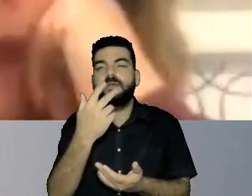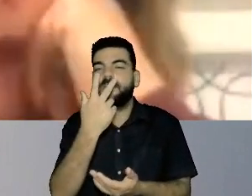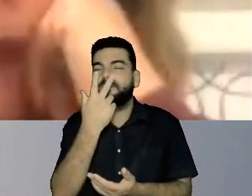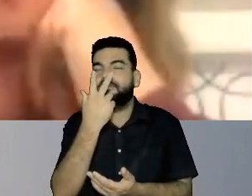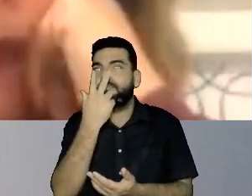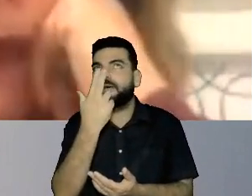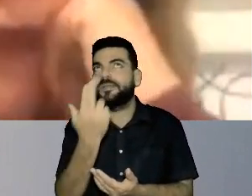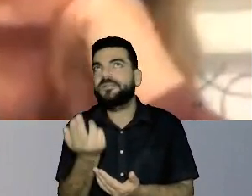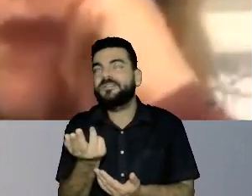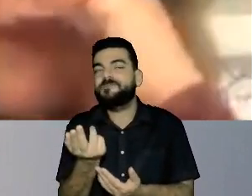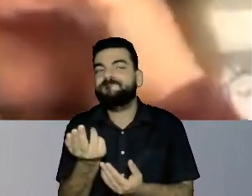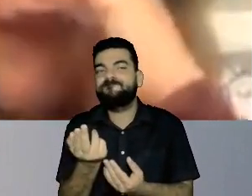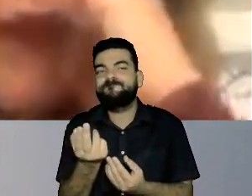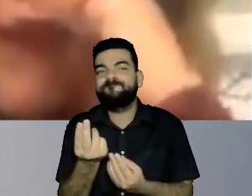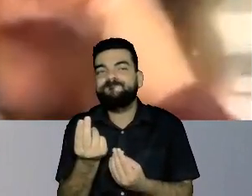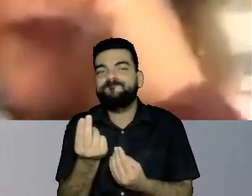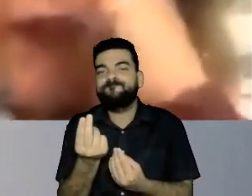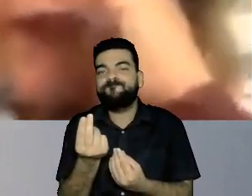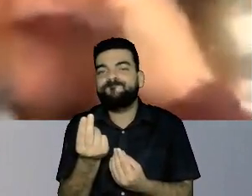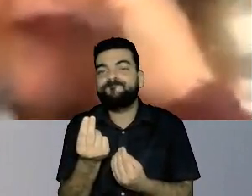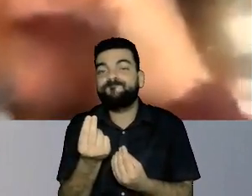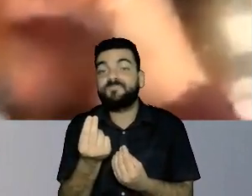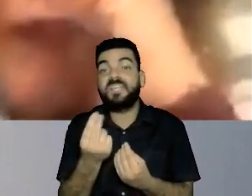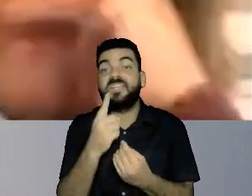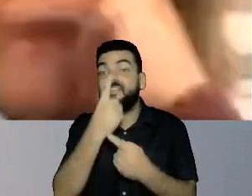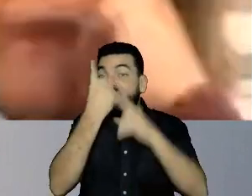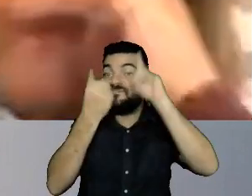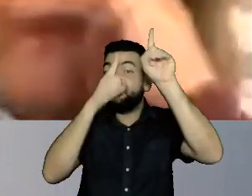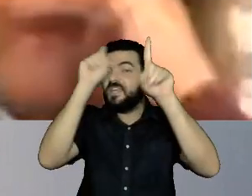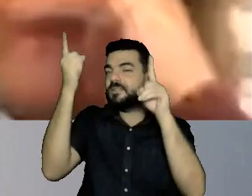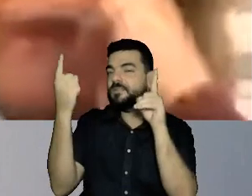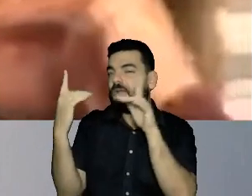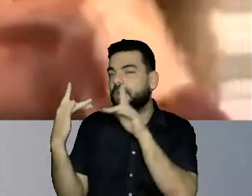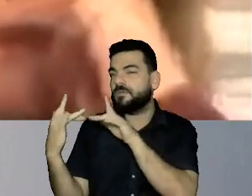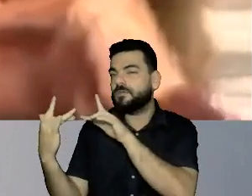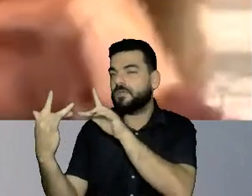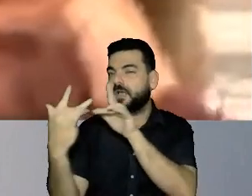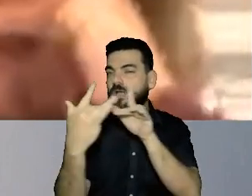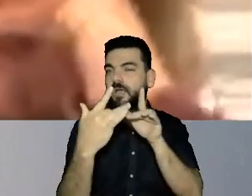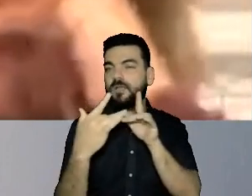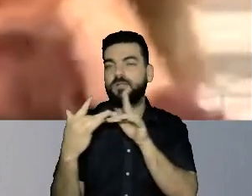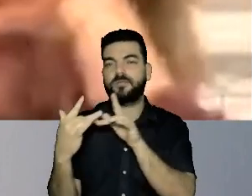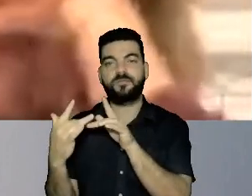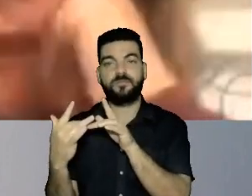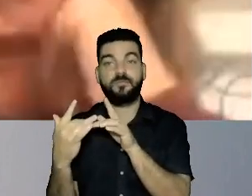faz? Ele acolhe de uma outra maneira, né? Ele cria